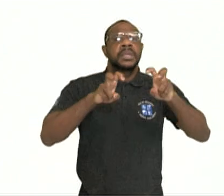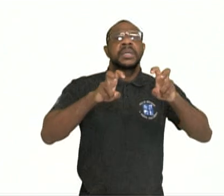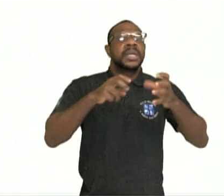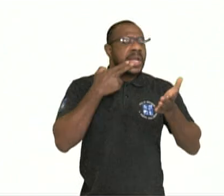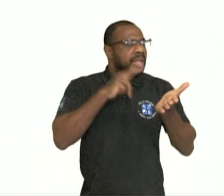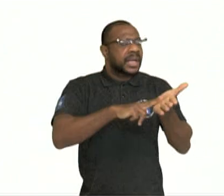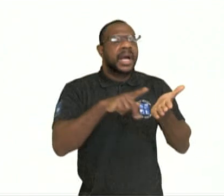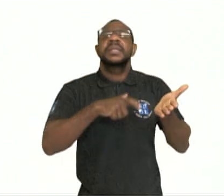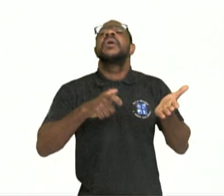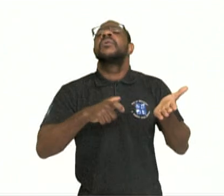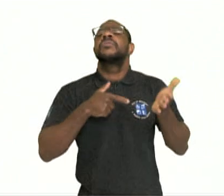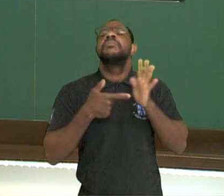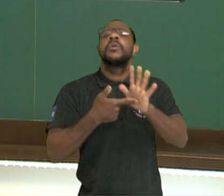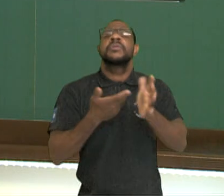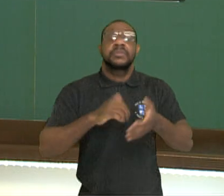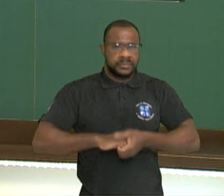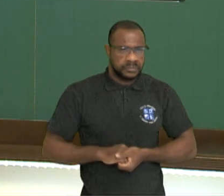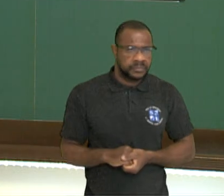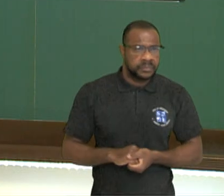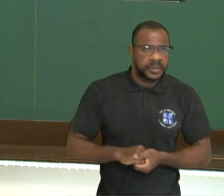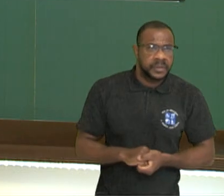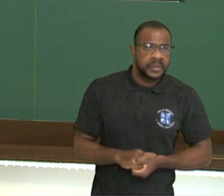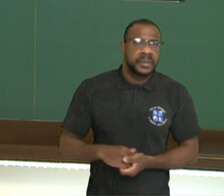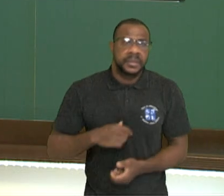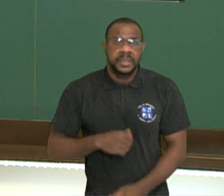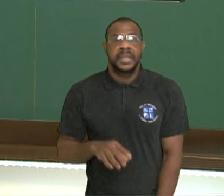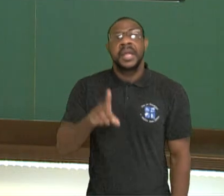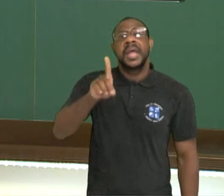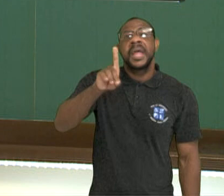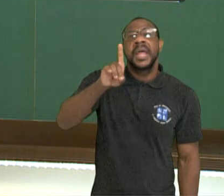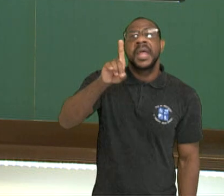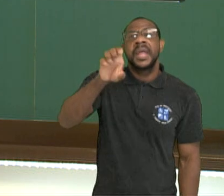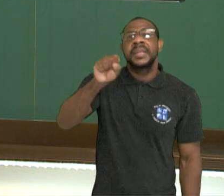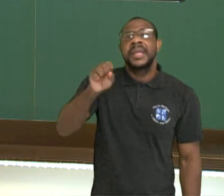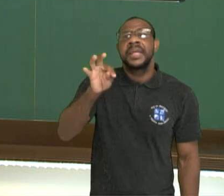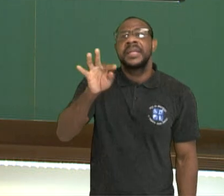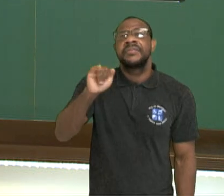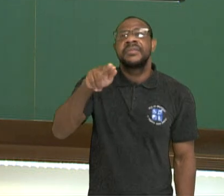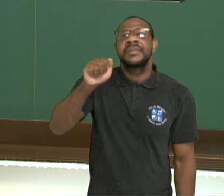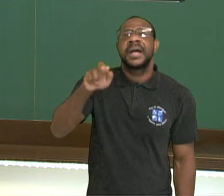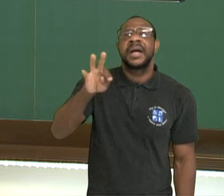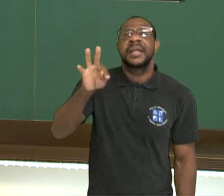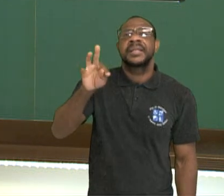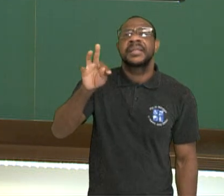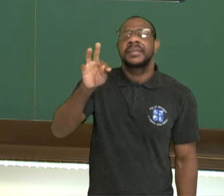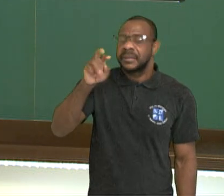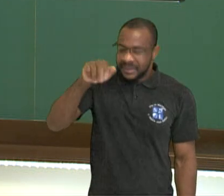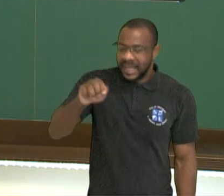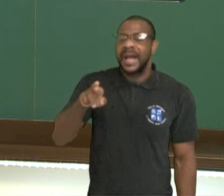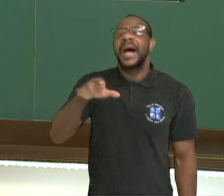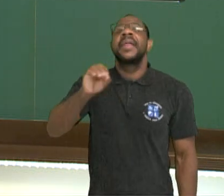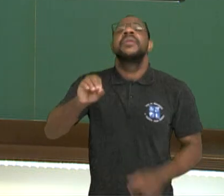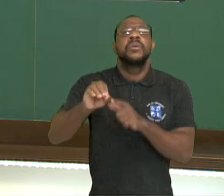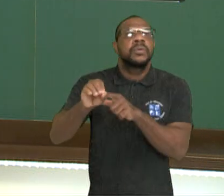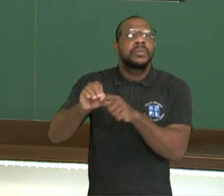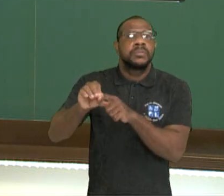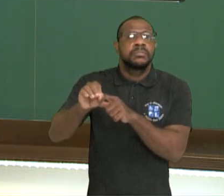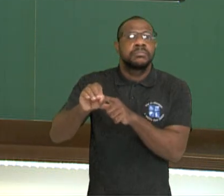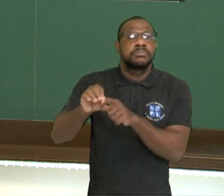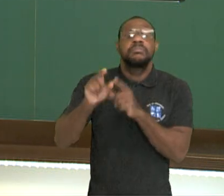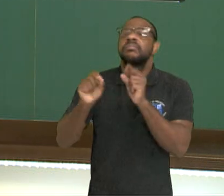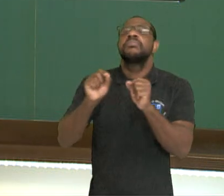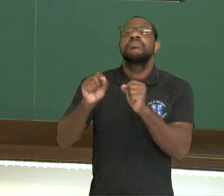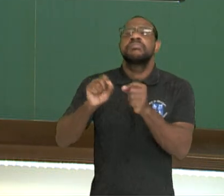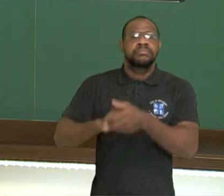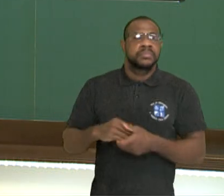nosso primeiro enunciado, nós temos no título e no vocativo, duas vezes a menção do destinatário, jovem